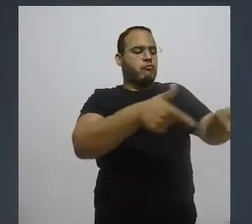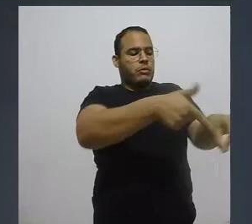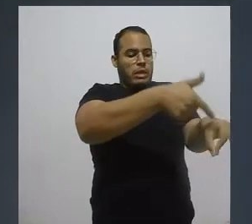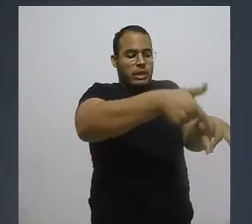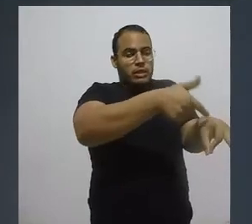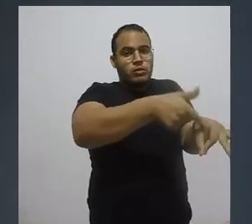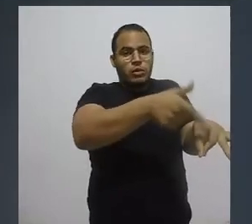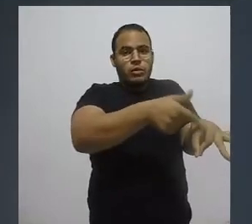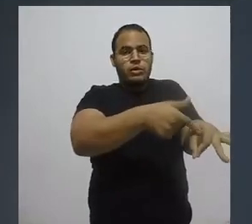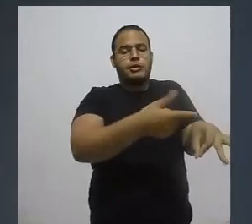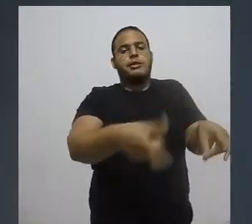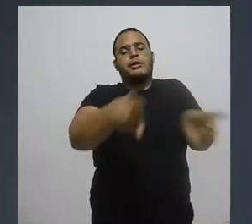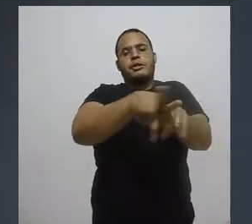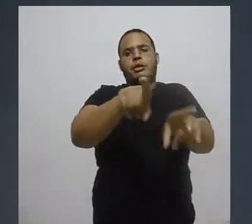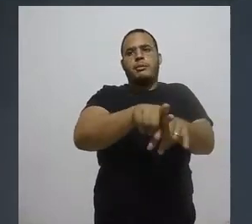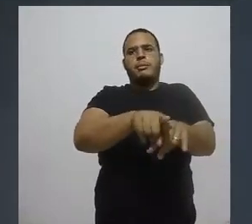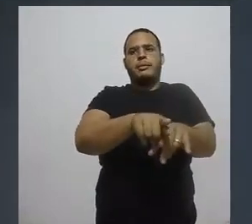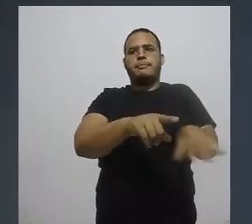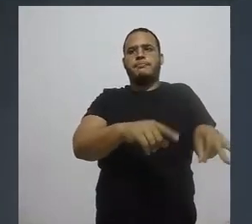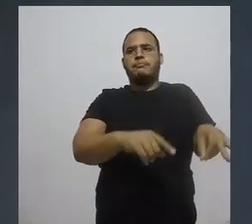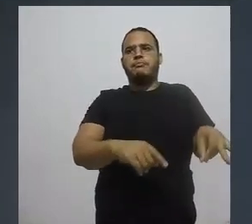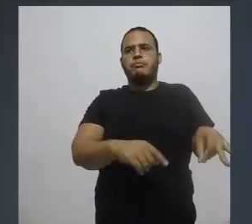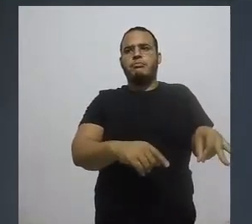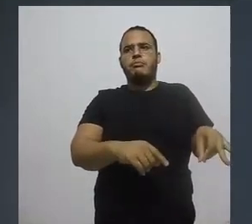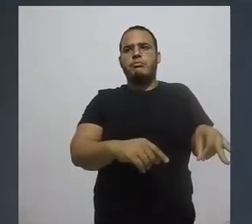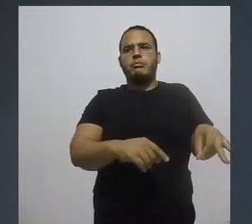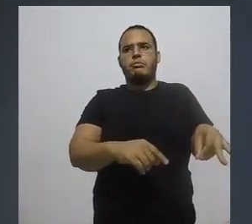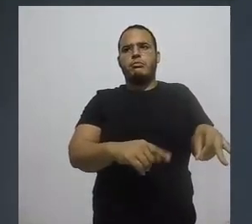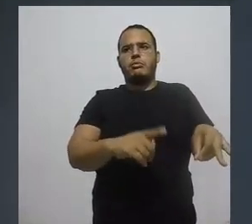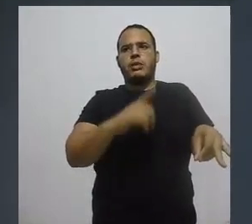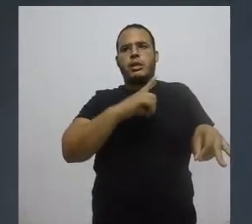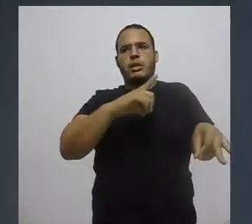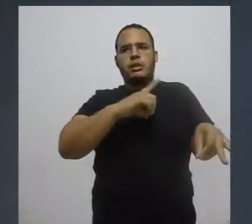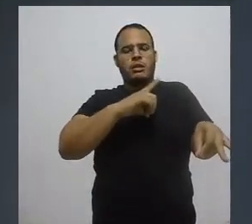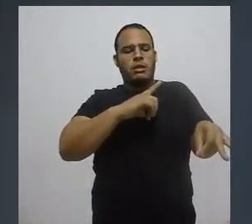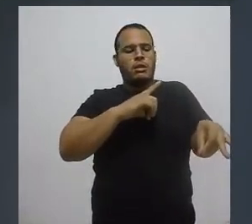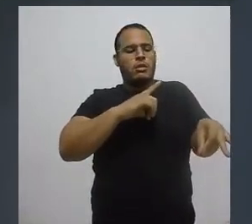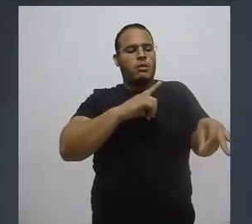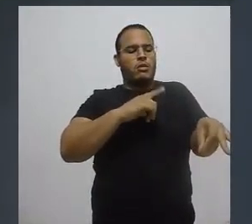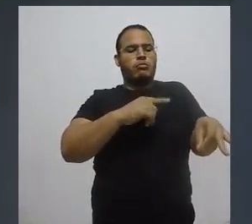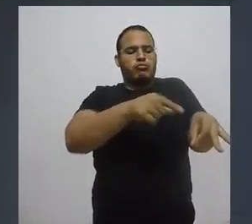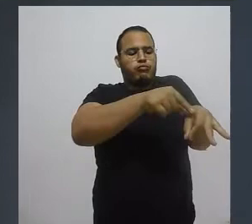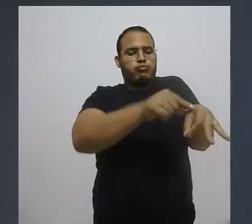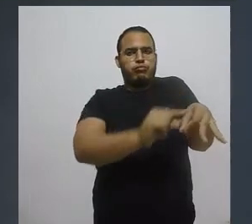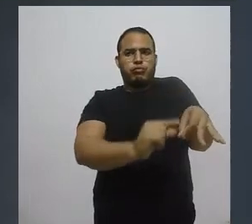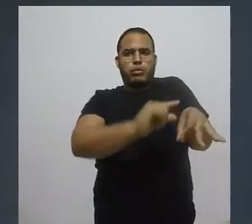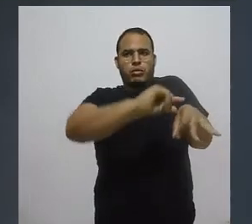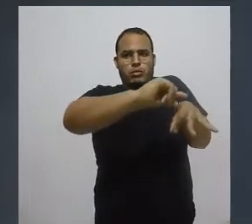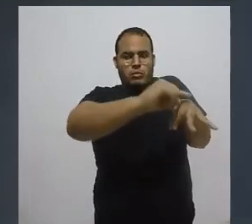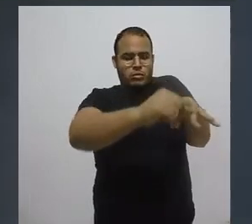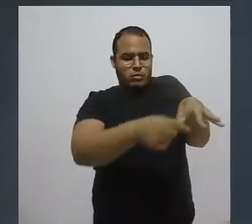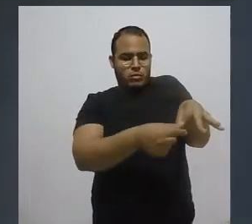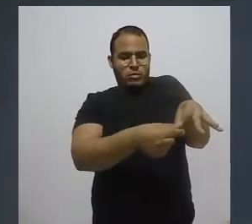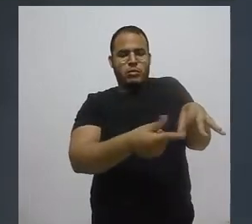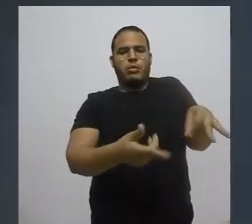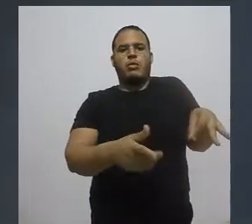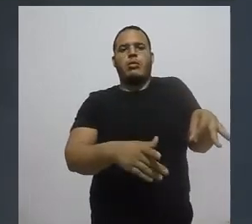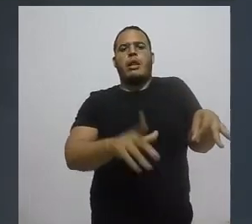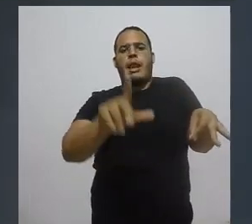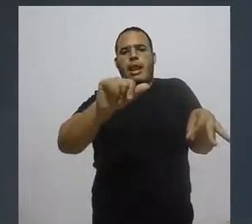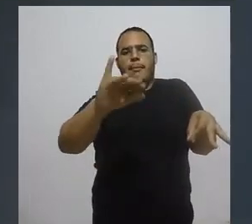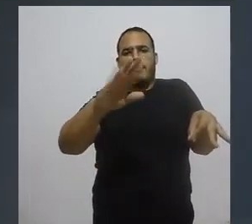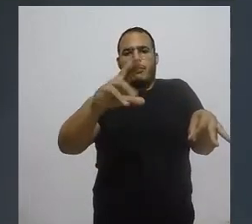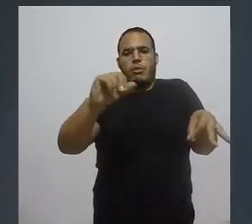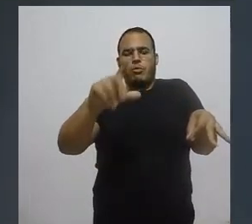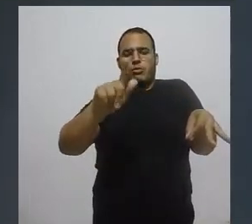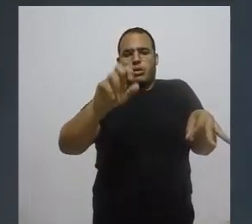certo? Nessa parte interna aqui, ó, a gente tem aqui por fora os grandes lábios, né, os lábios maiores,